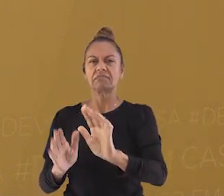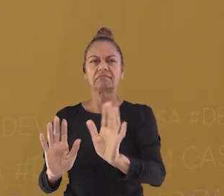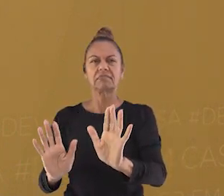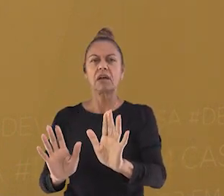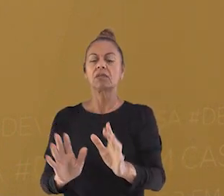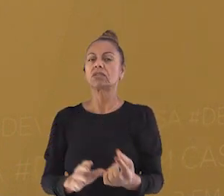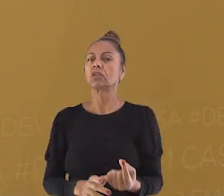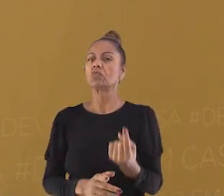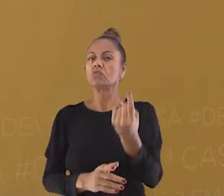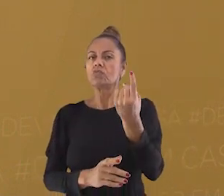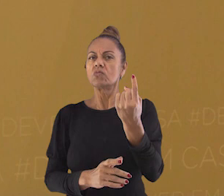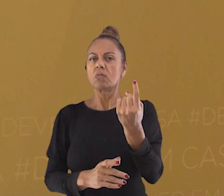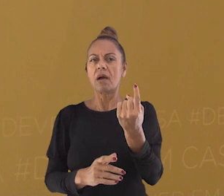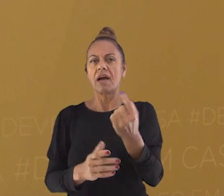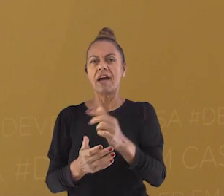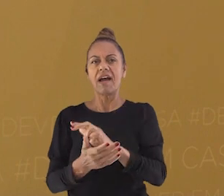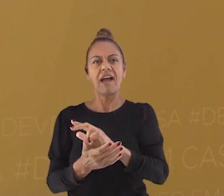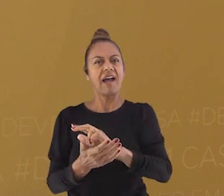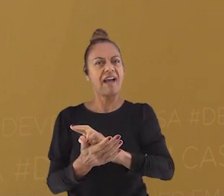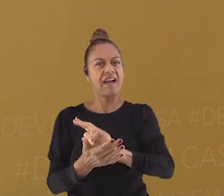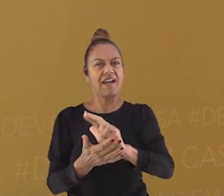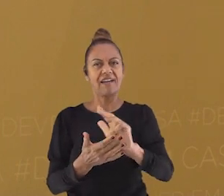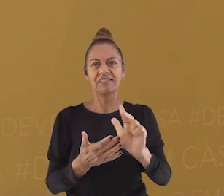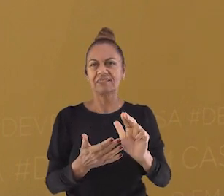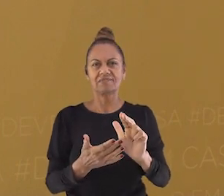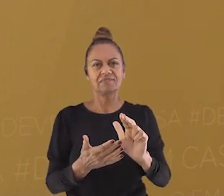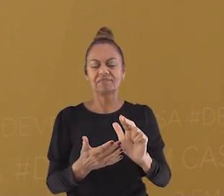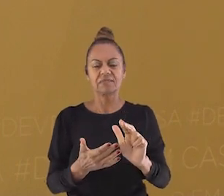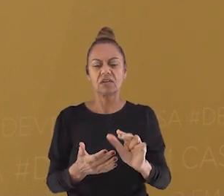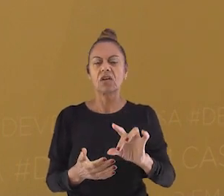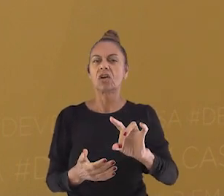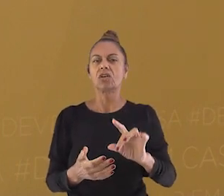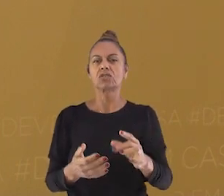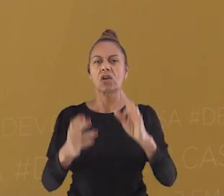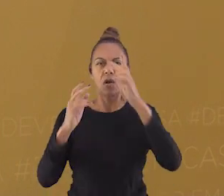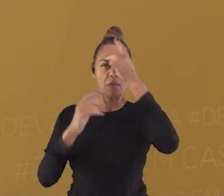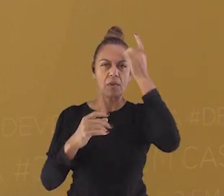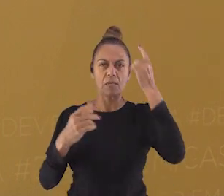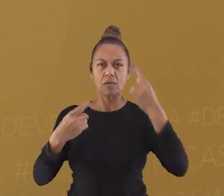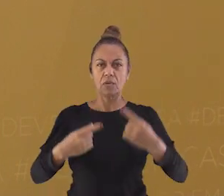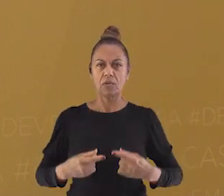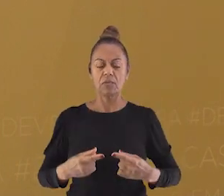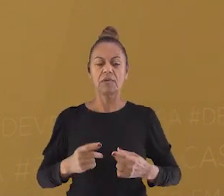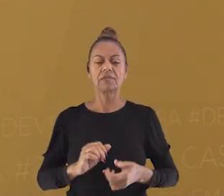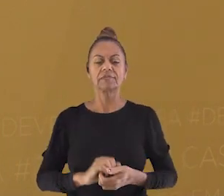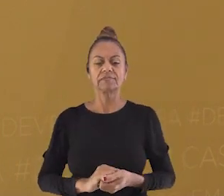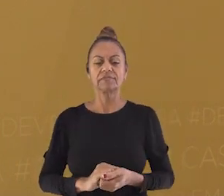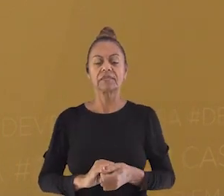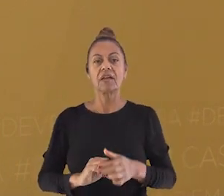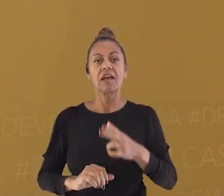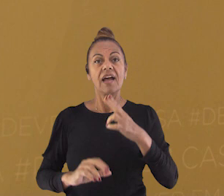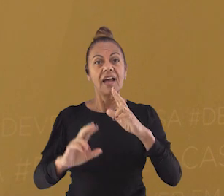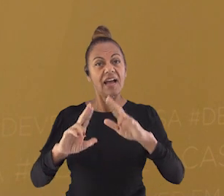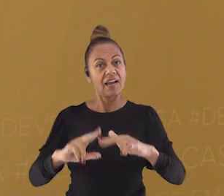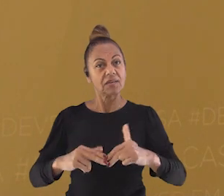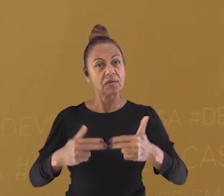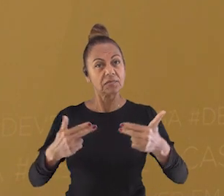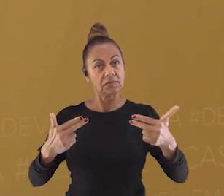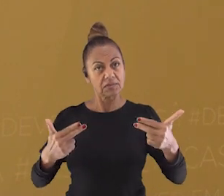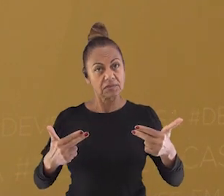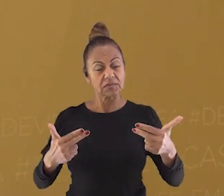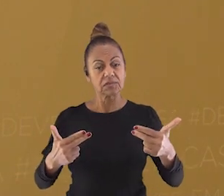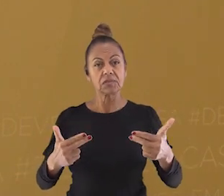humana. Por isso, é importante falarmos de racismo nos referindo às diferentes etnias, mesmo que o